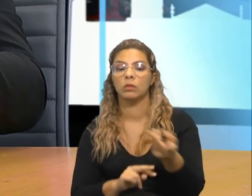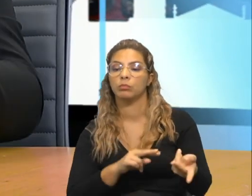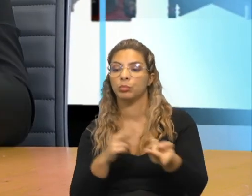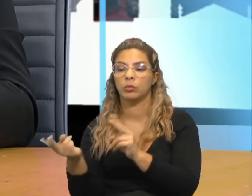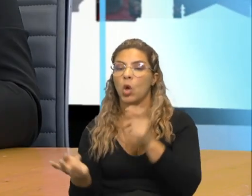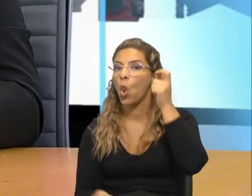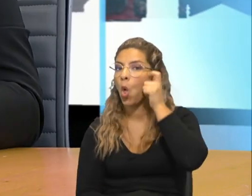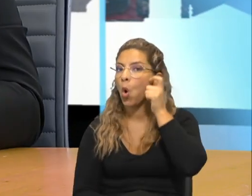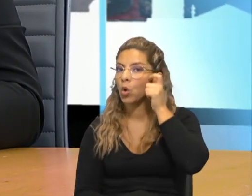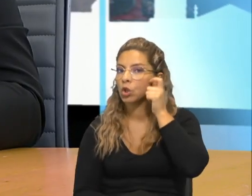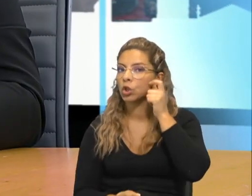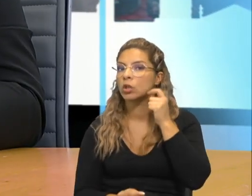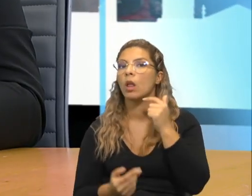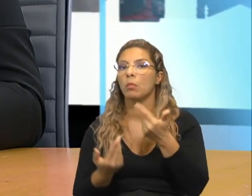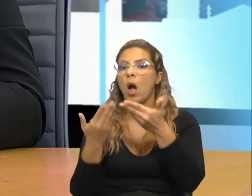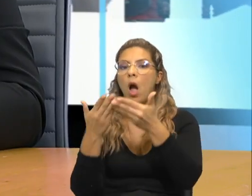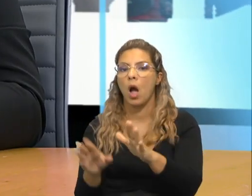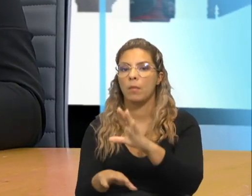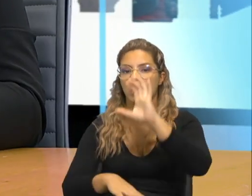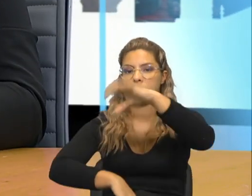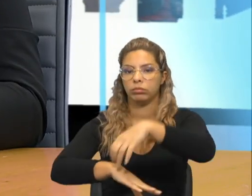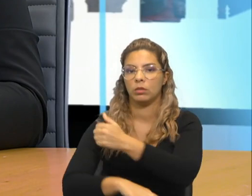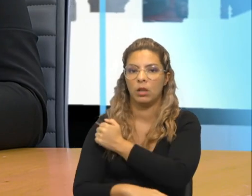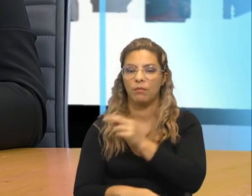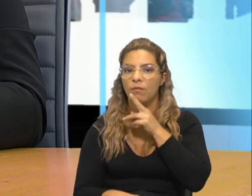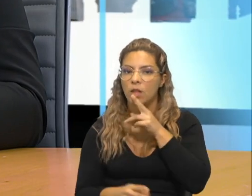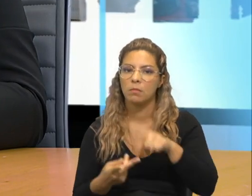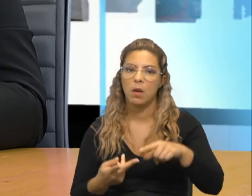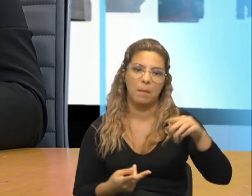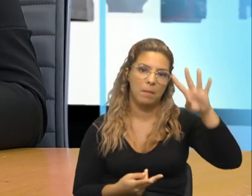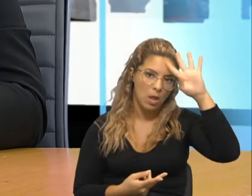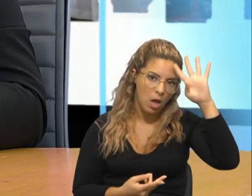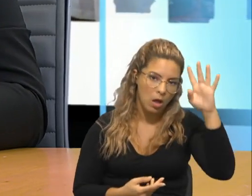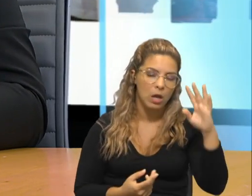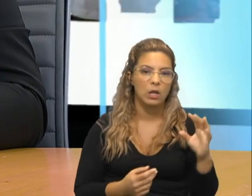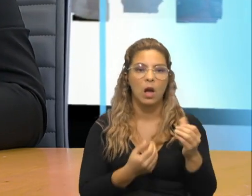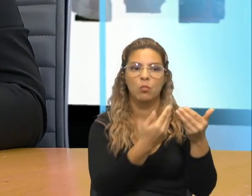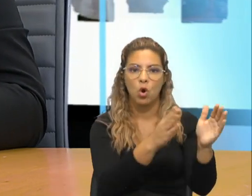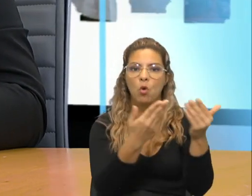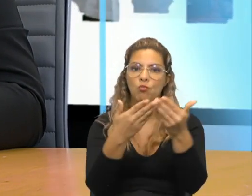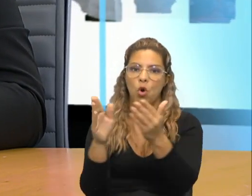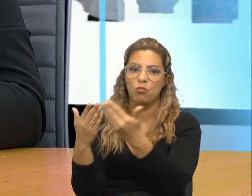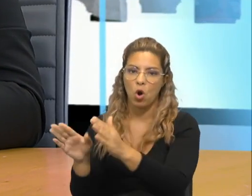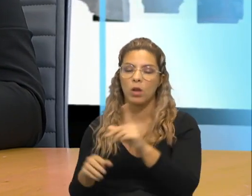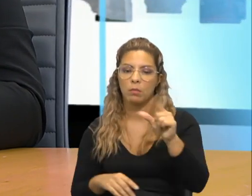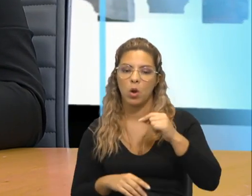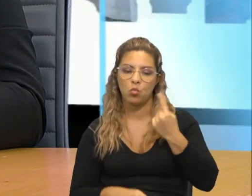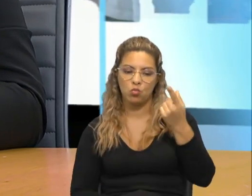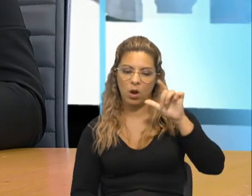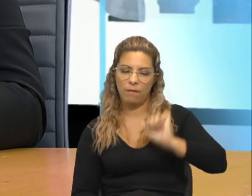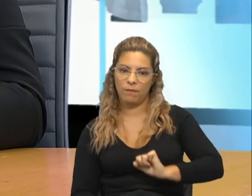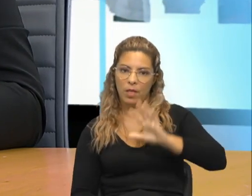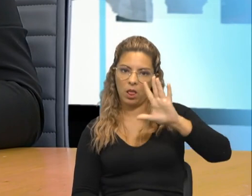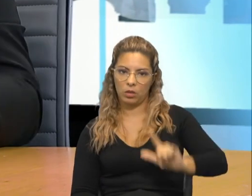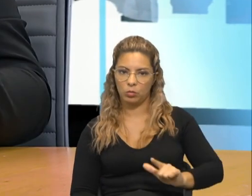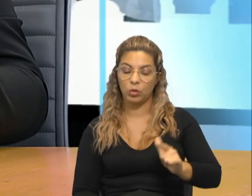abrimos casa em Fátima, em Braga, e temos uma casa também em Lisboa. Quer dizer, o carisma